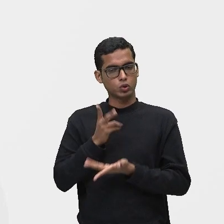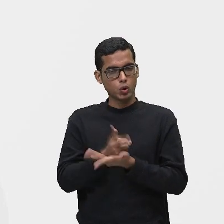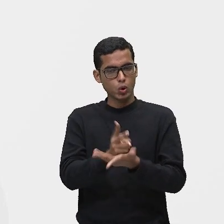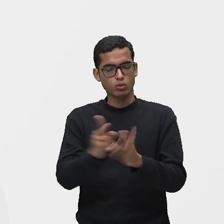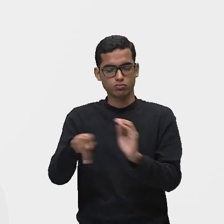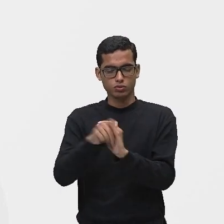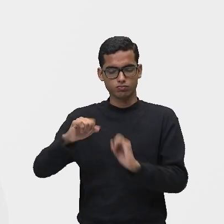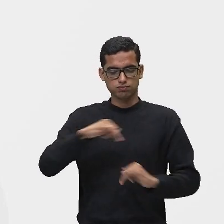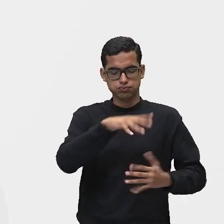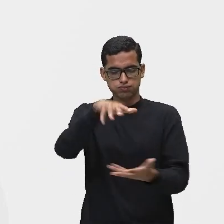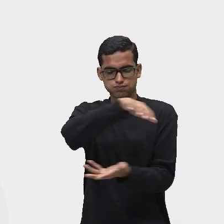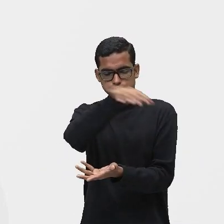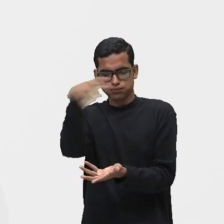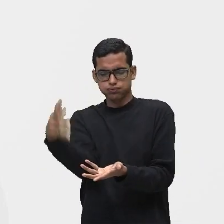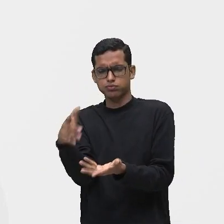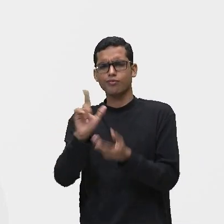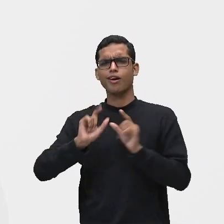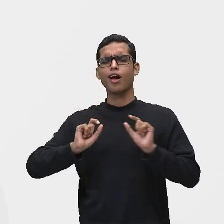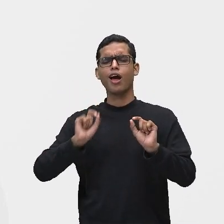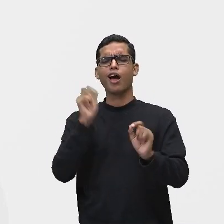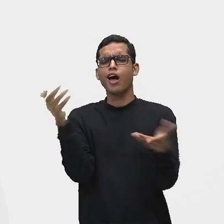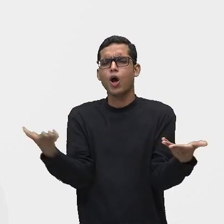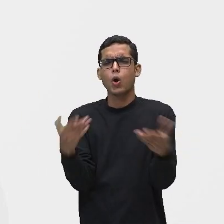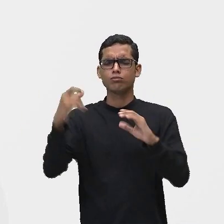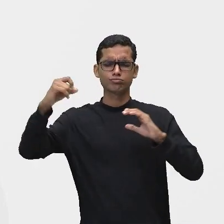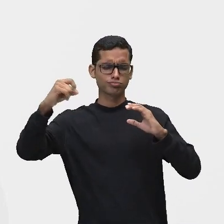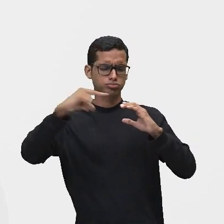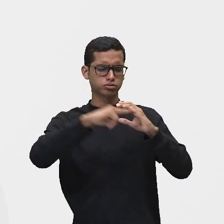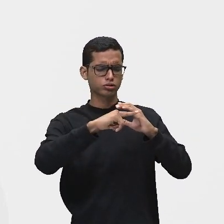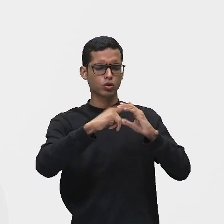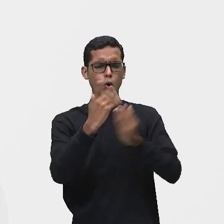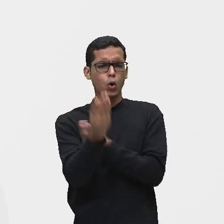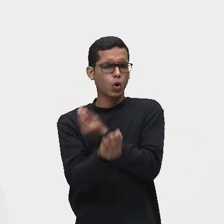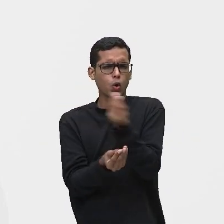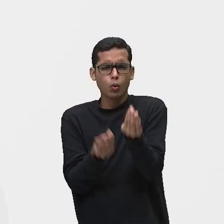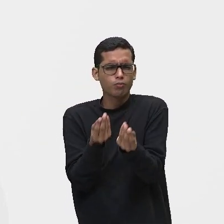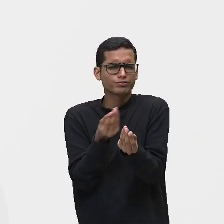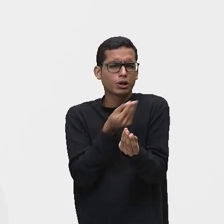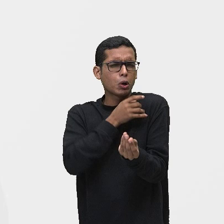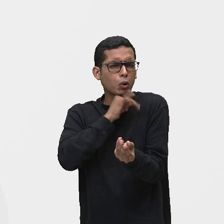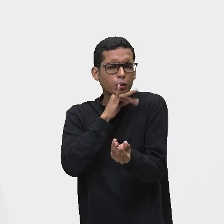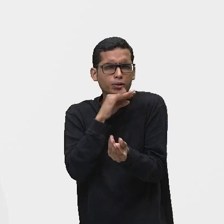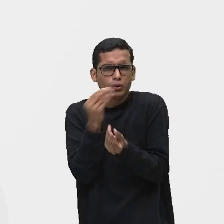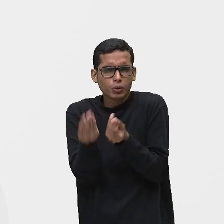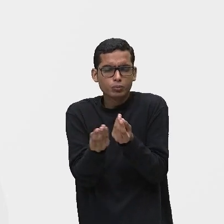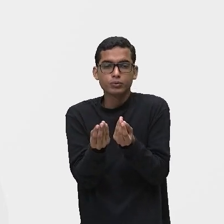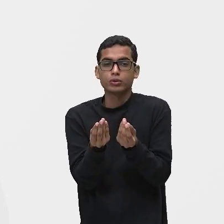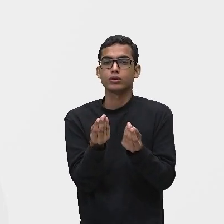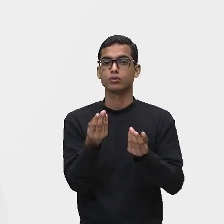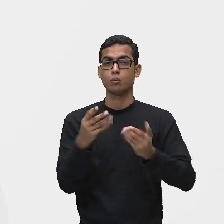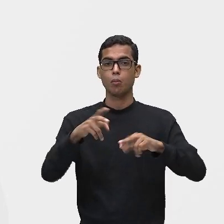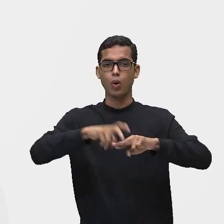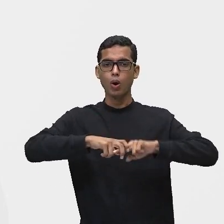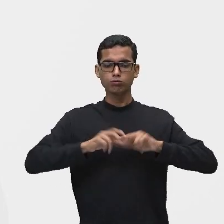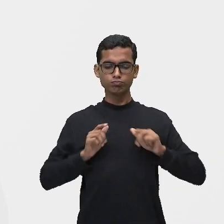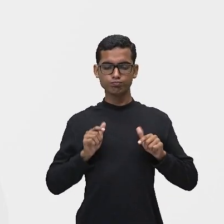são as próprias ações do homem, né? Com o aumento da emissão de